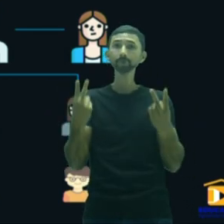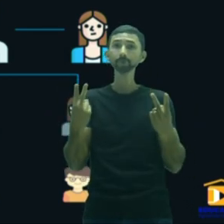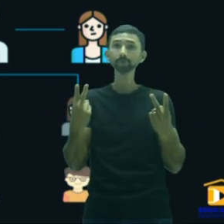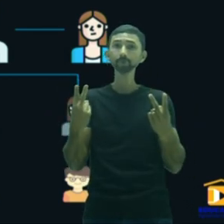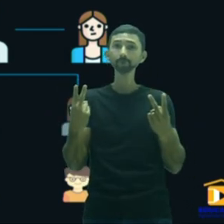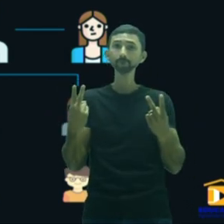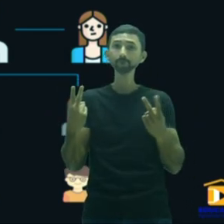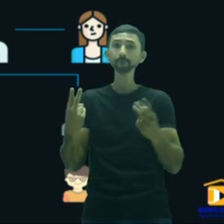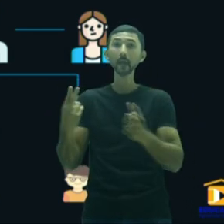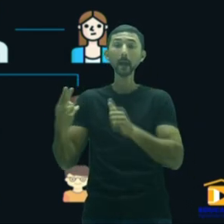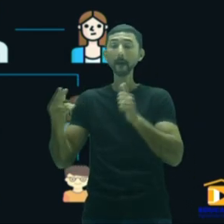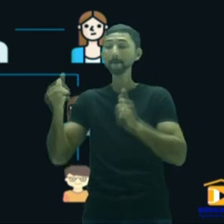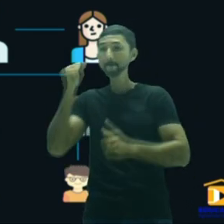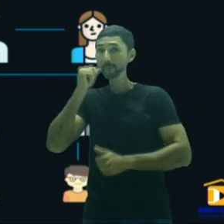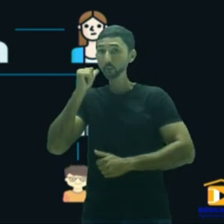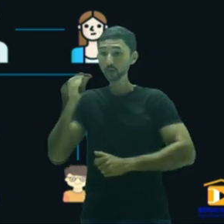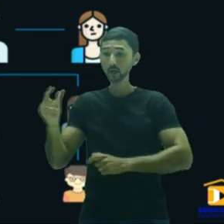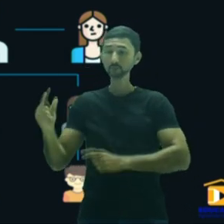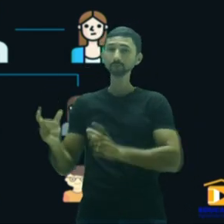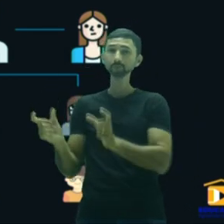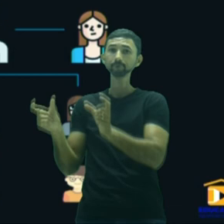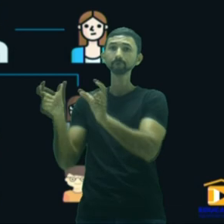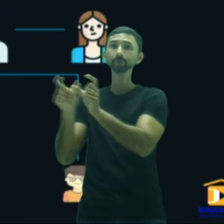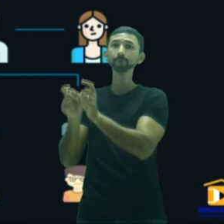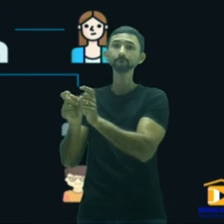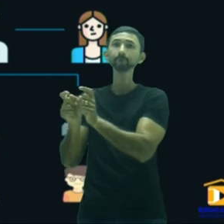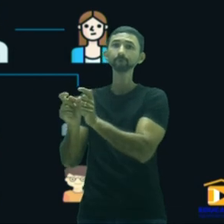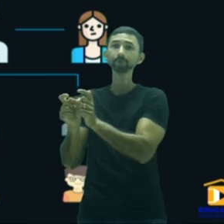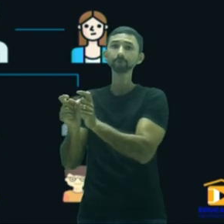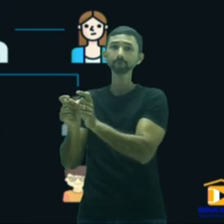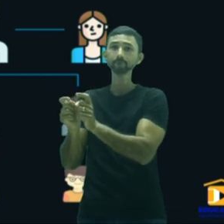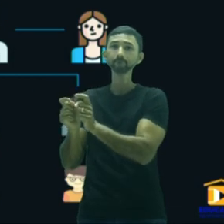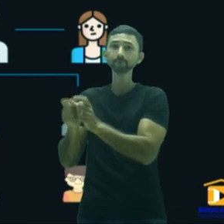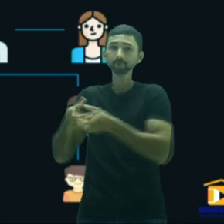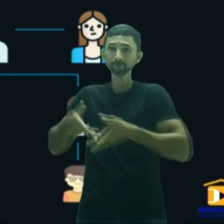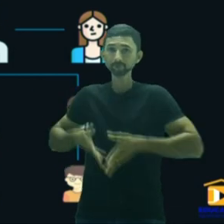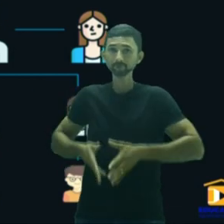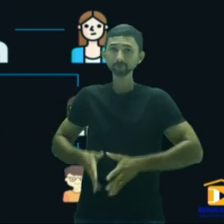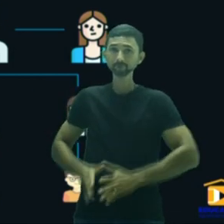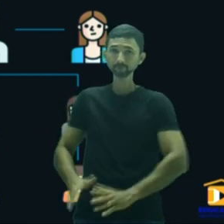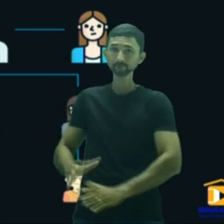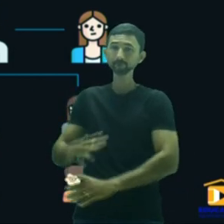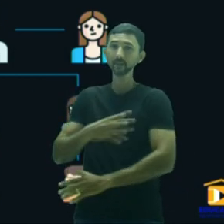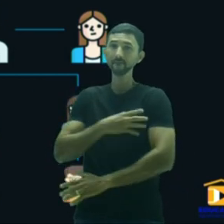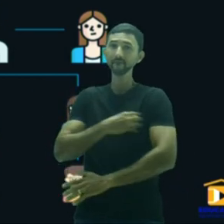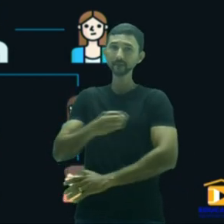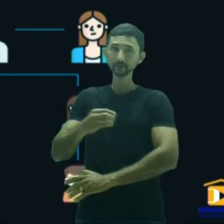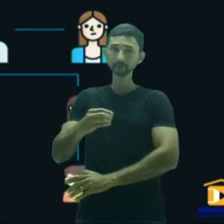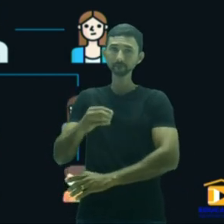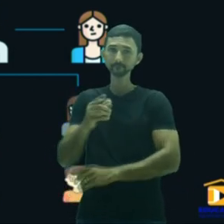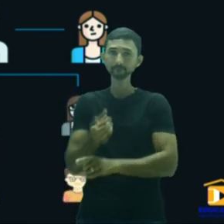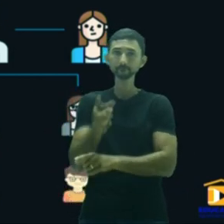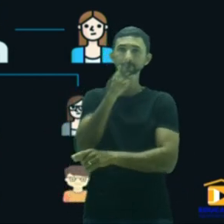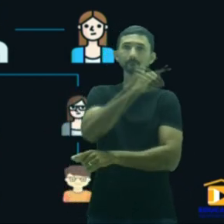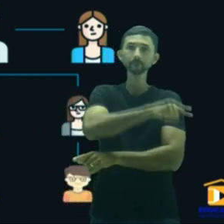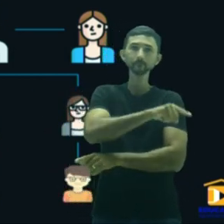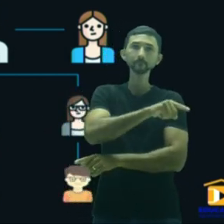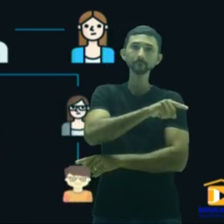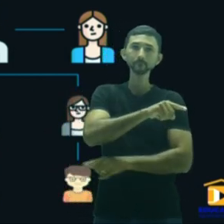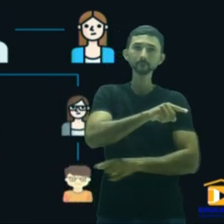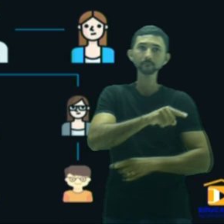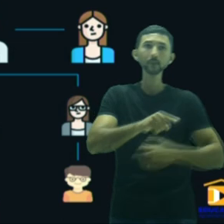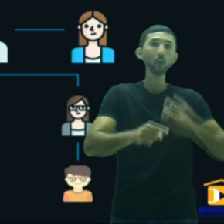com Paulo. Beleza? E eles tiveram uma filha, Alice. Tá? Do outro lado, o Hélio casou